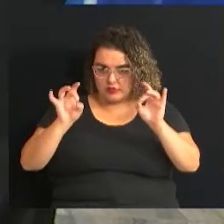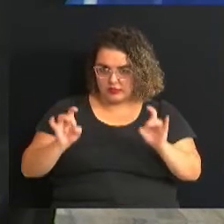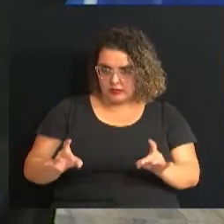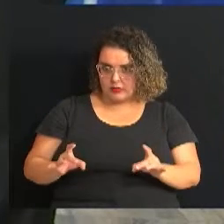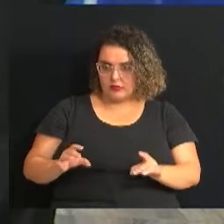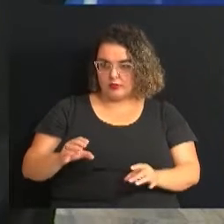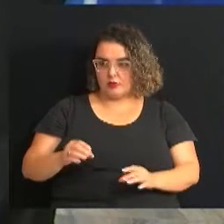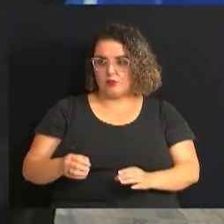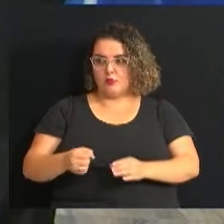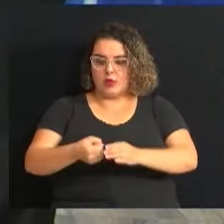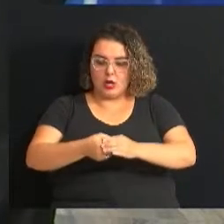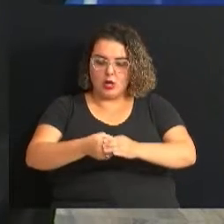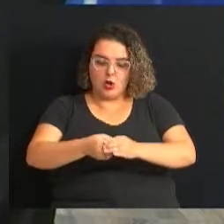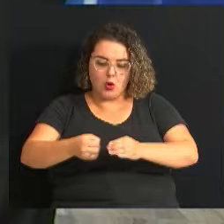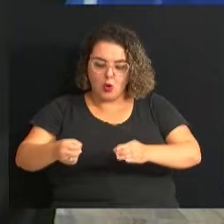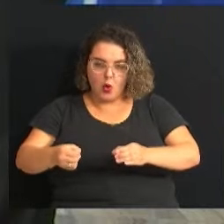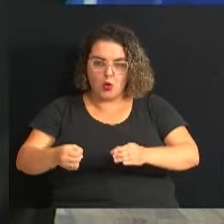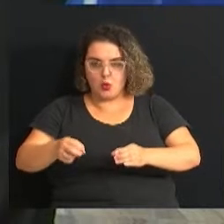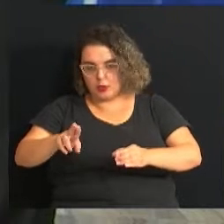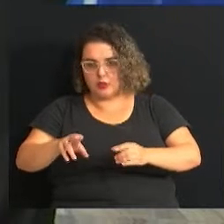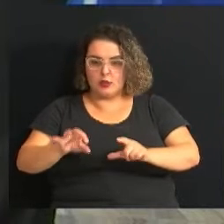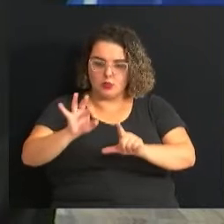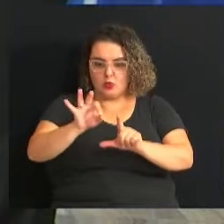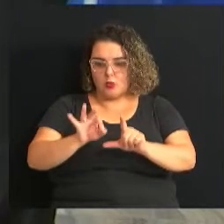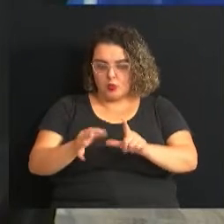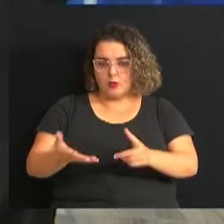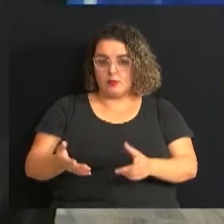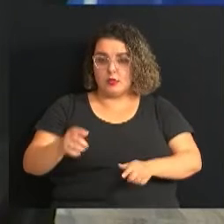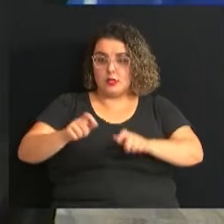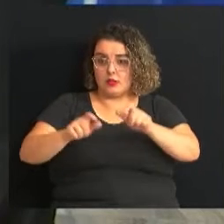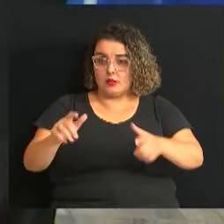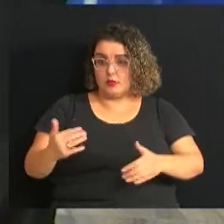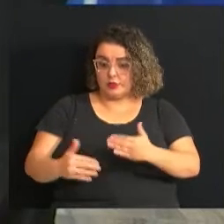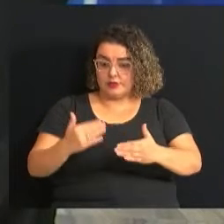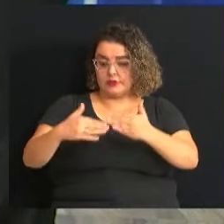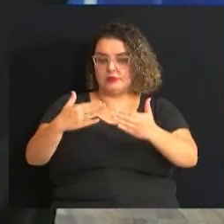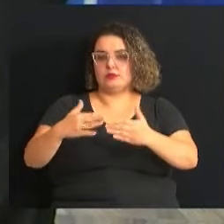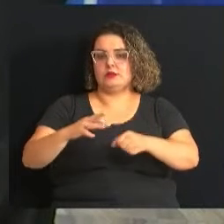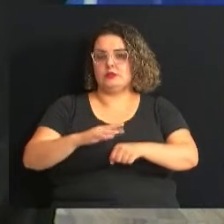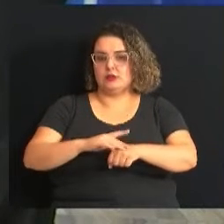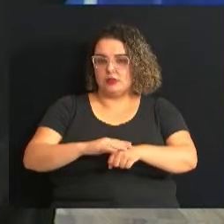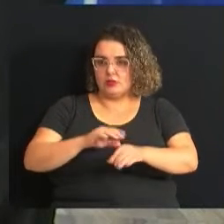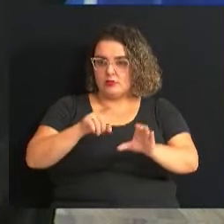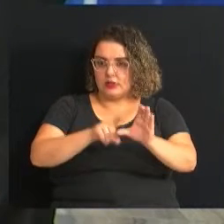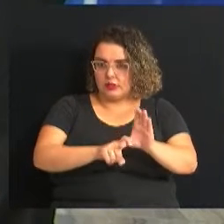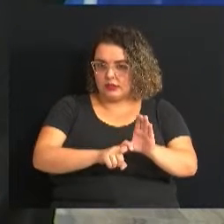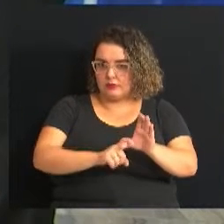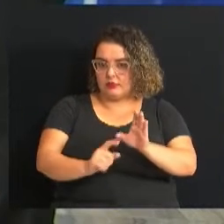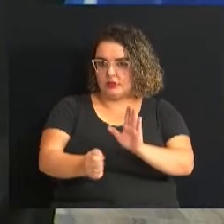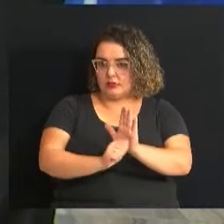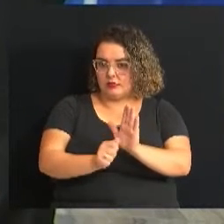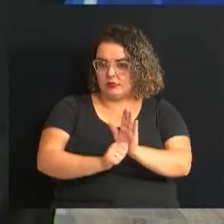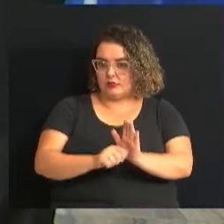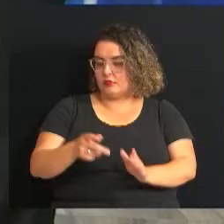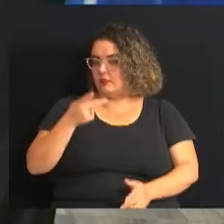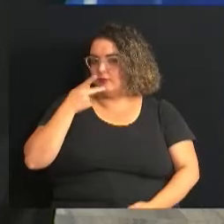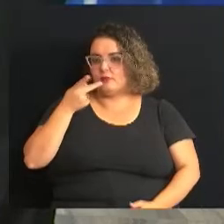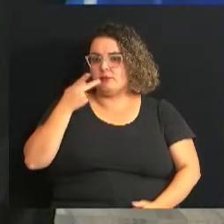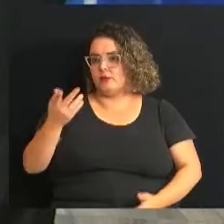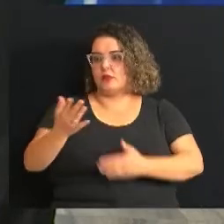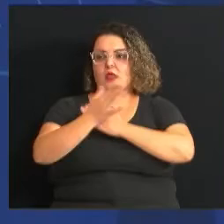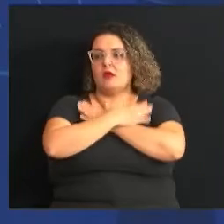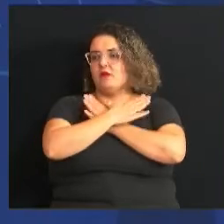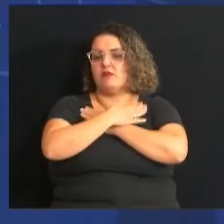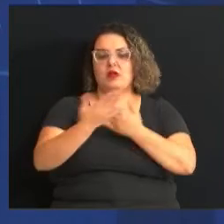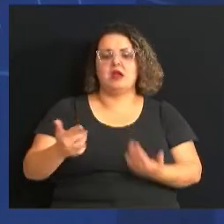cota, né, para essas pessoas que infelizmente desenvolveram a doença da dependência química. Eu não estou falando aqui de vagabundo sem vergonha